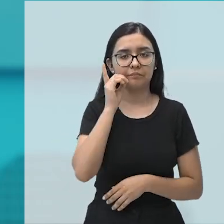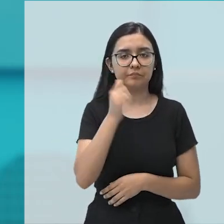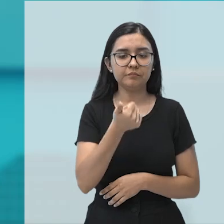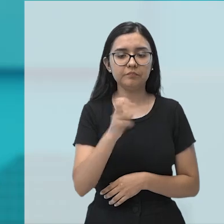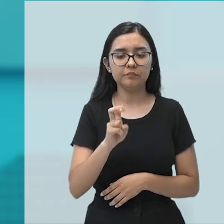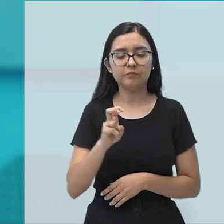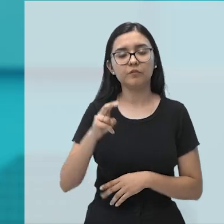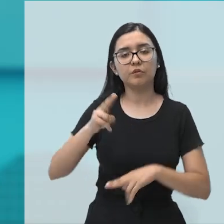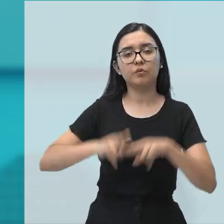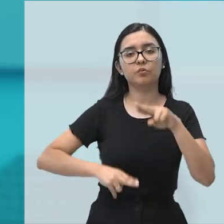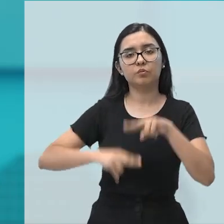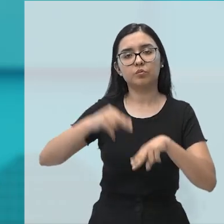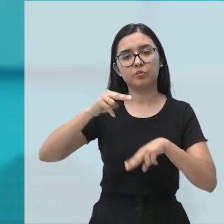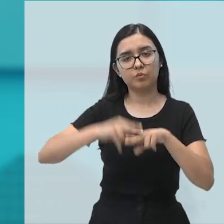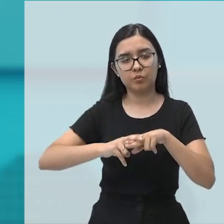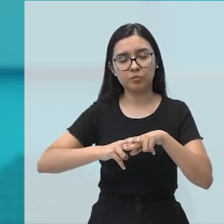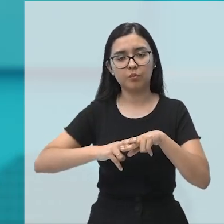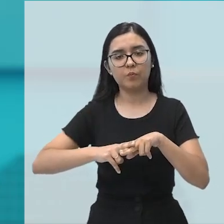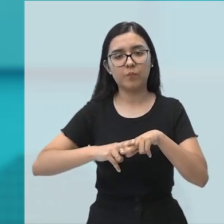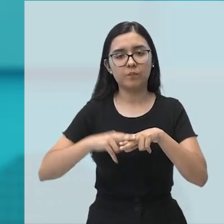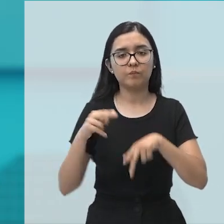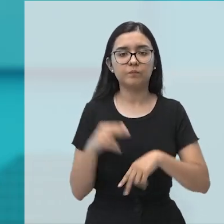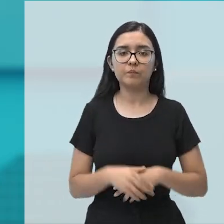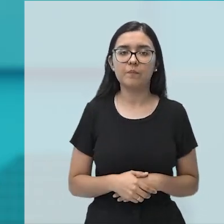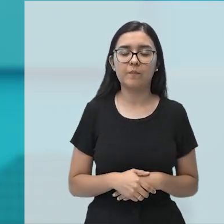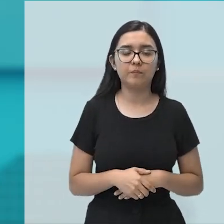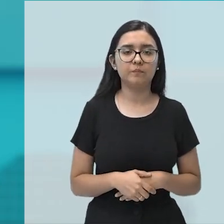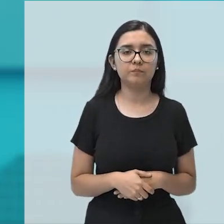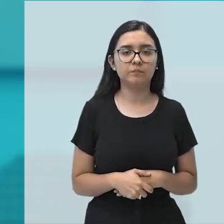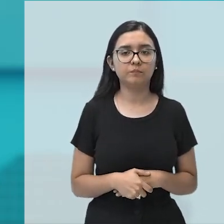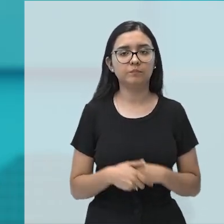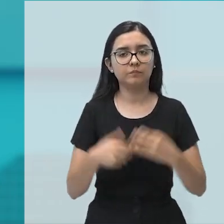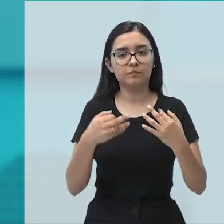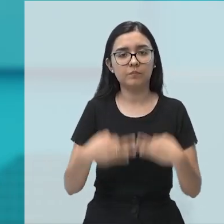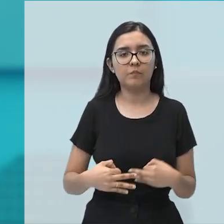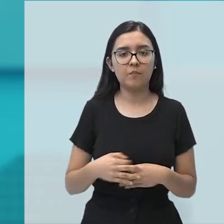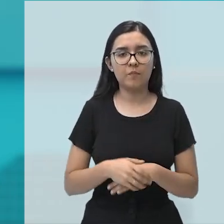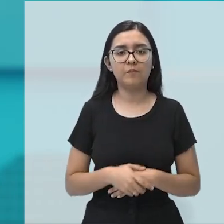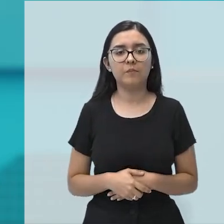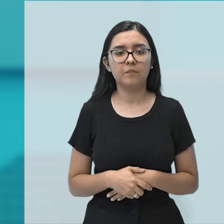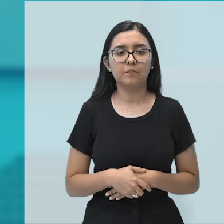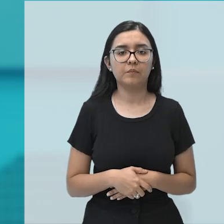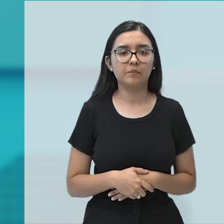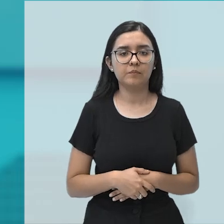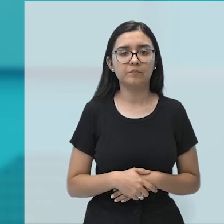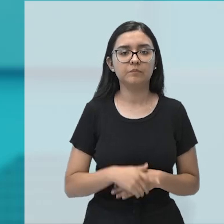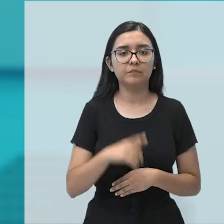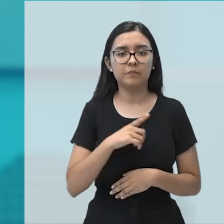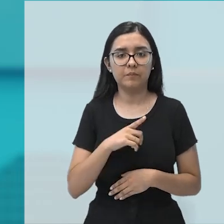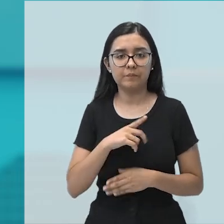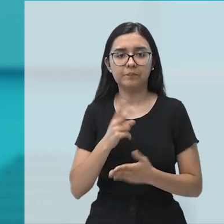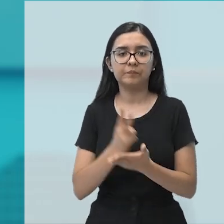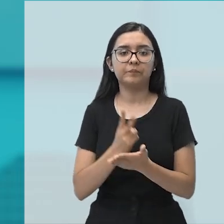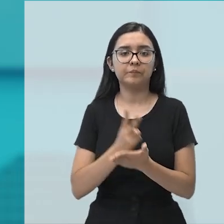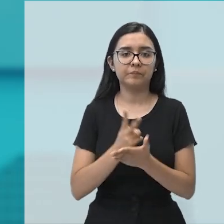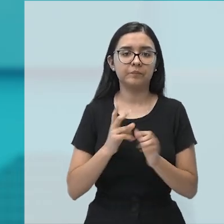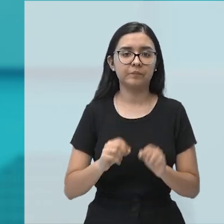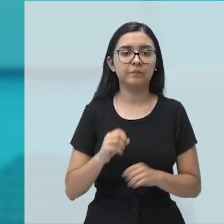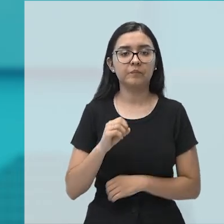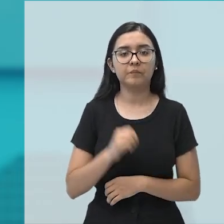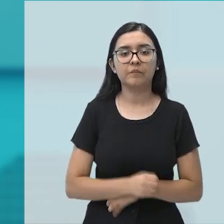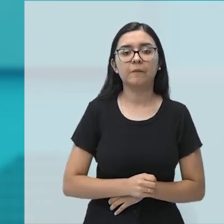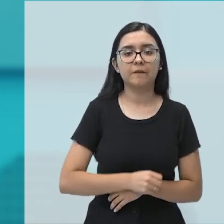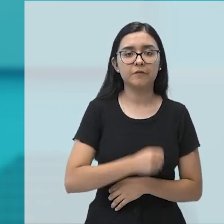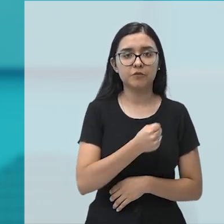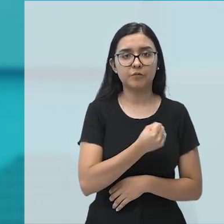de junho. Ou então, na língua inglesa, tradução literal, o 15º dia, tá? Então, na língua inglesa, a data a gente fala sempre no número ordinal,